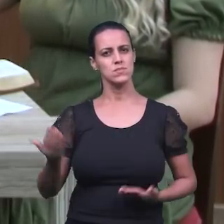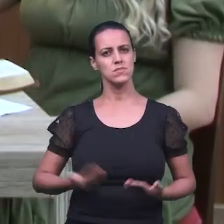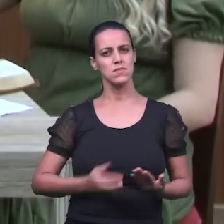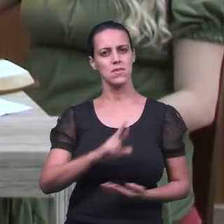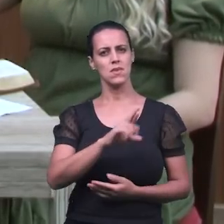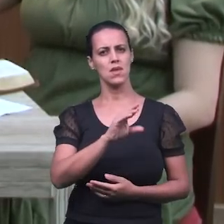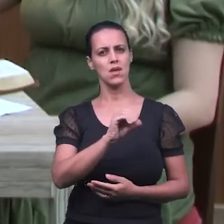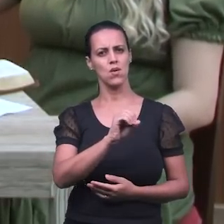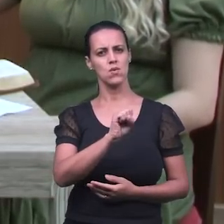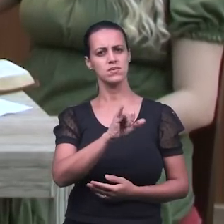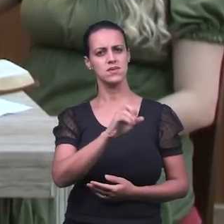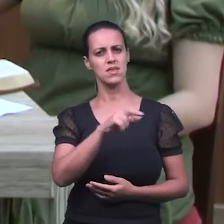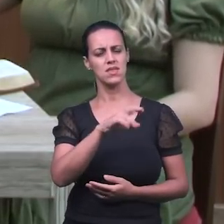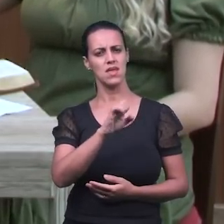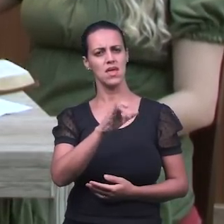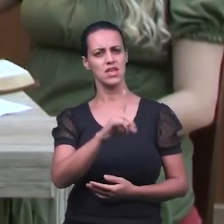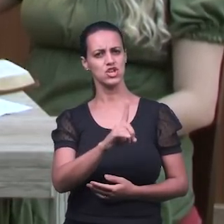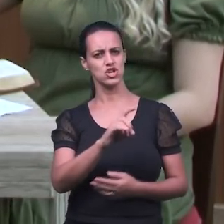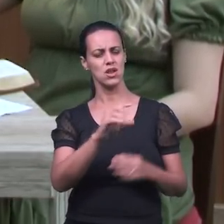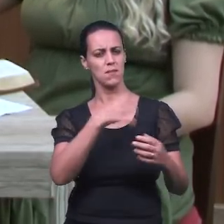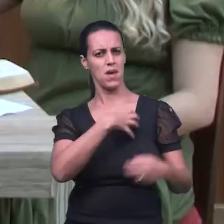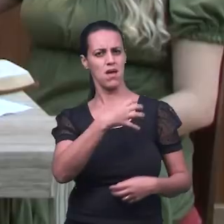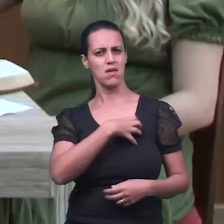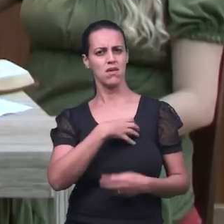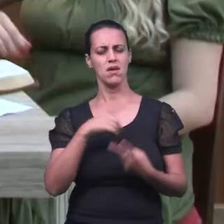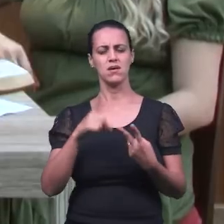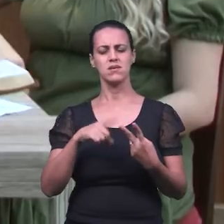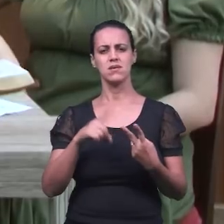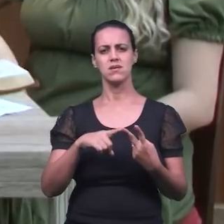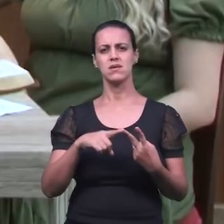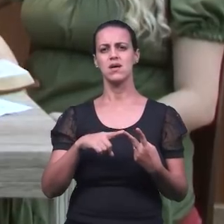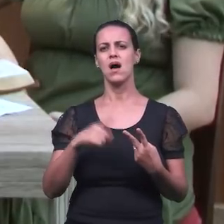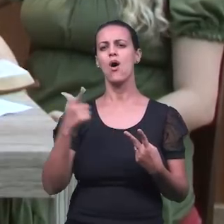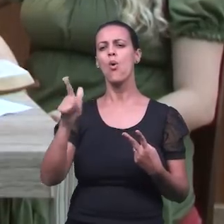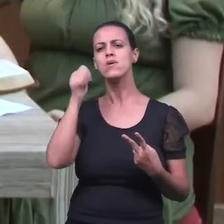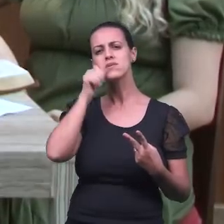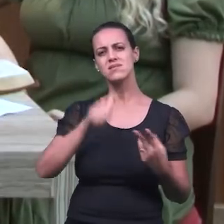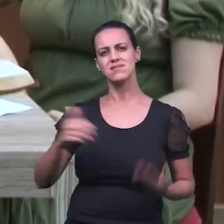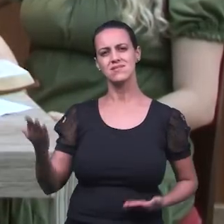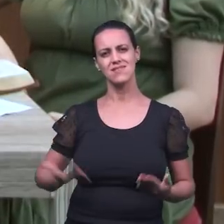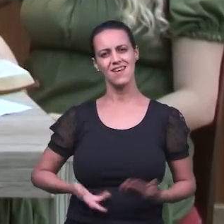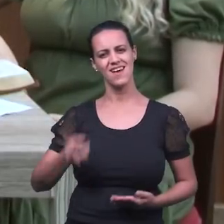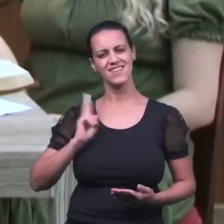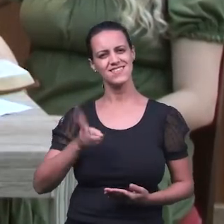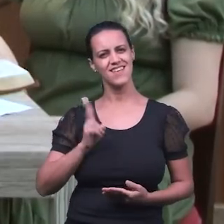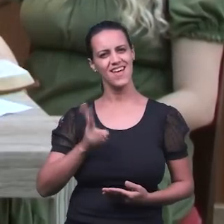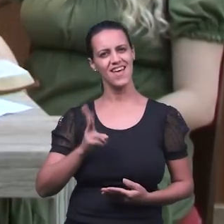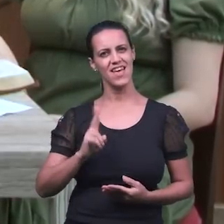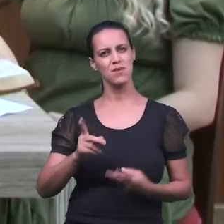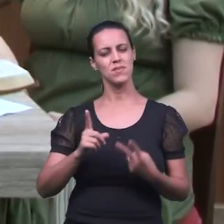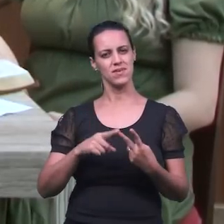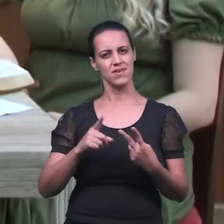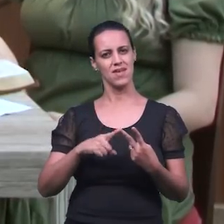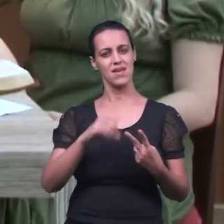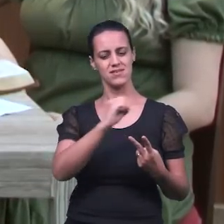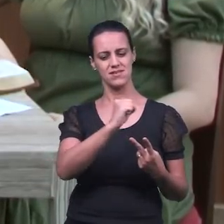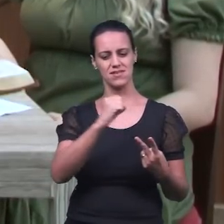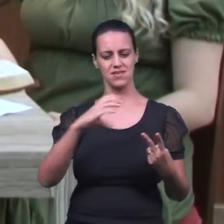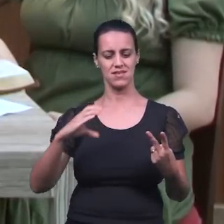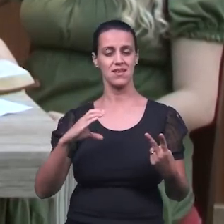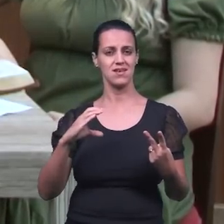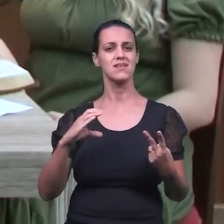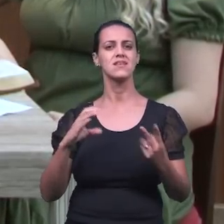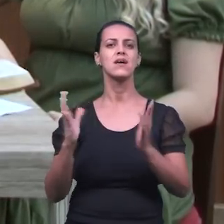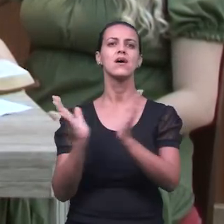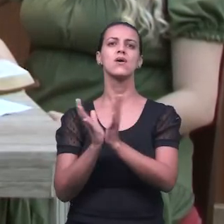de Porto Seguro, da Bahia, e a senhora Suelana Ferreira, participante sempre assídua conosco aqui de São José, Santa